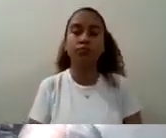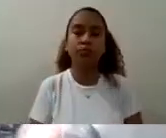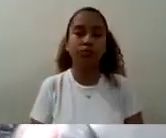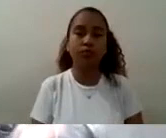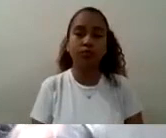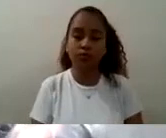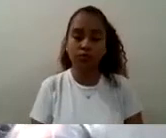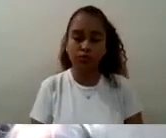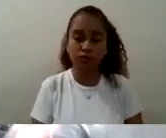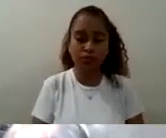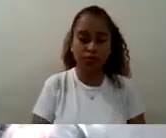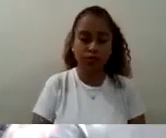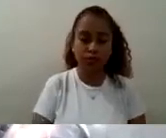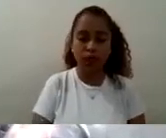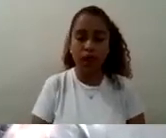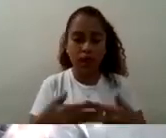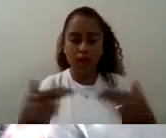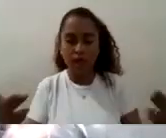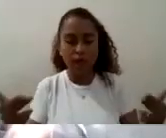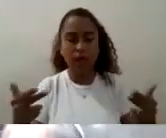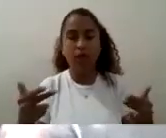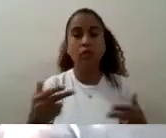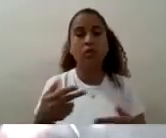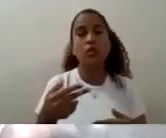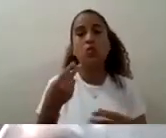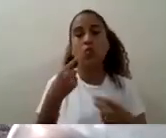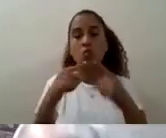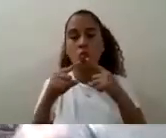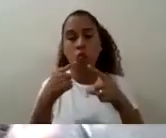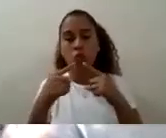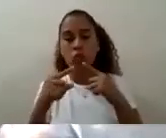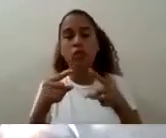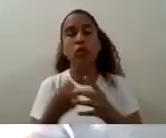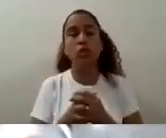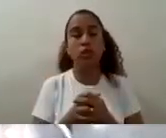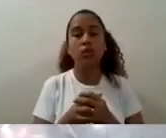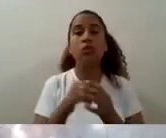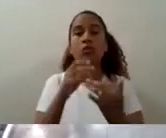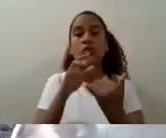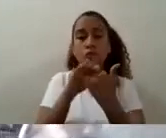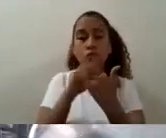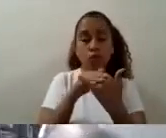plataformas de música das edições CNBB, YouTube, Spotify e assim por diante.